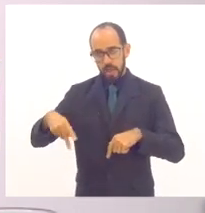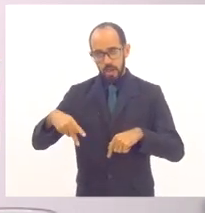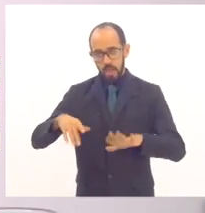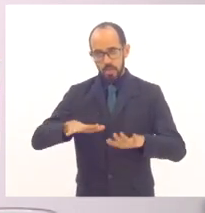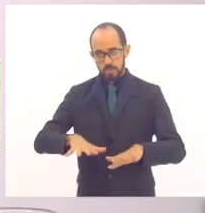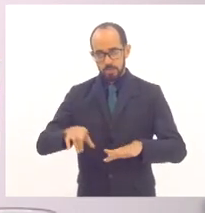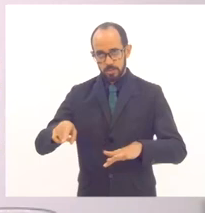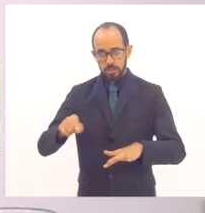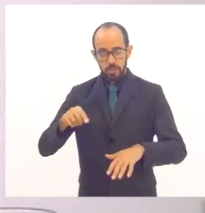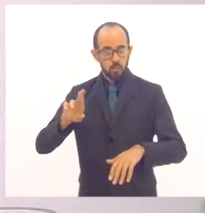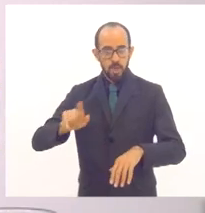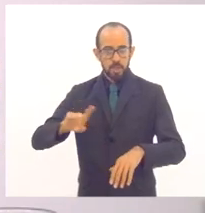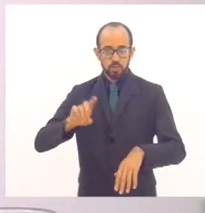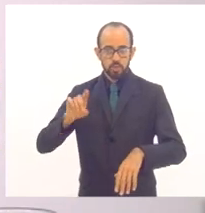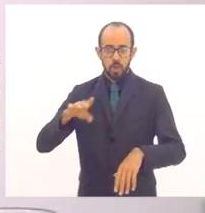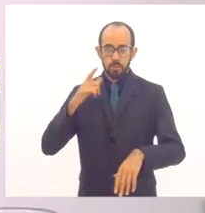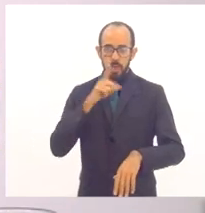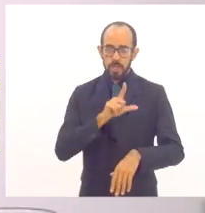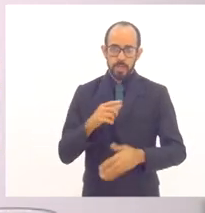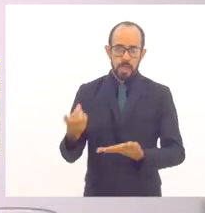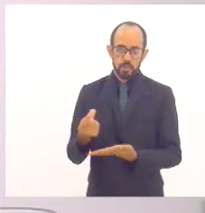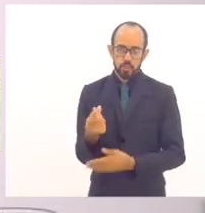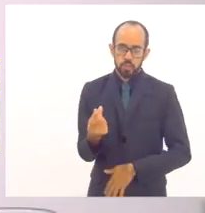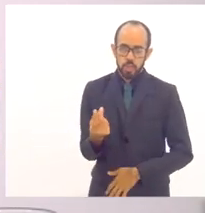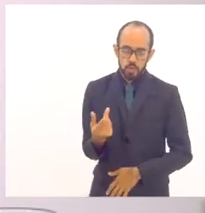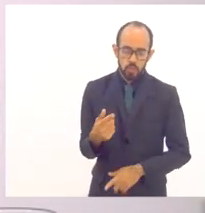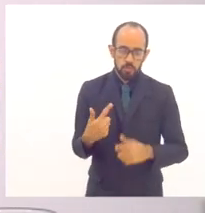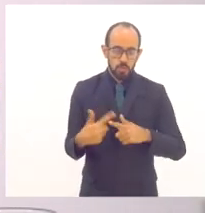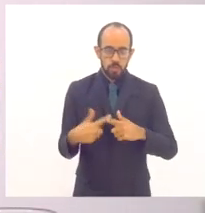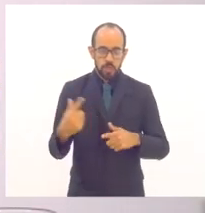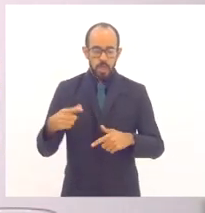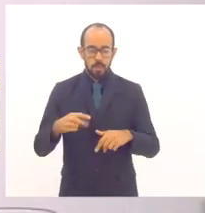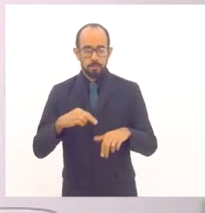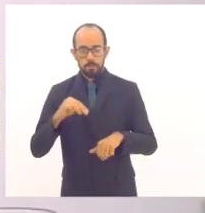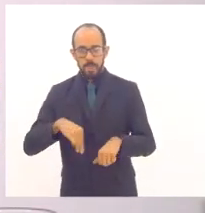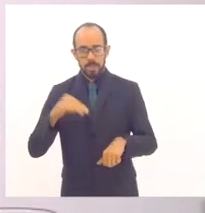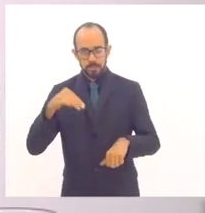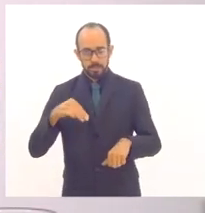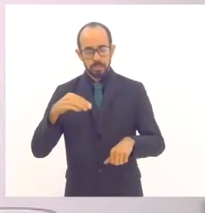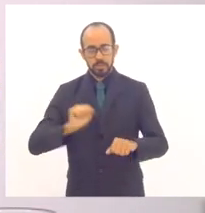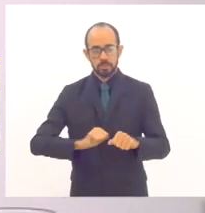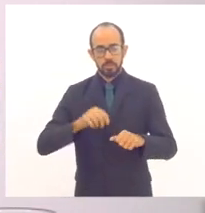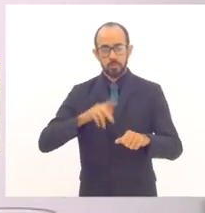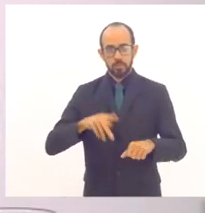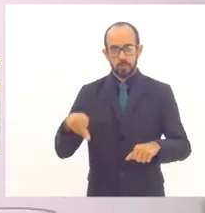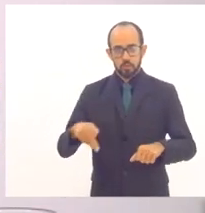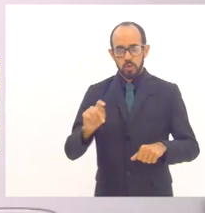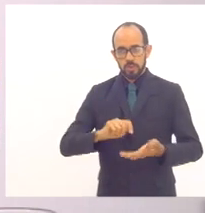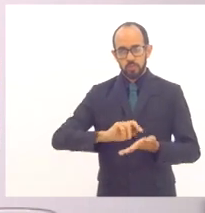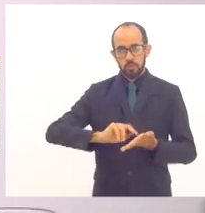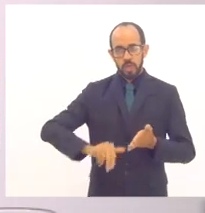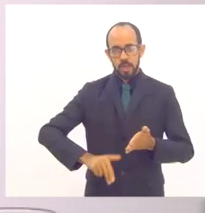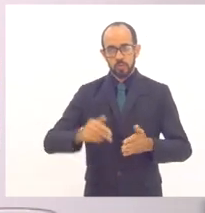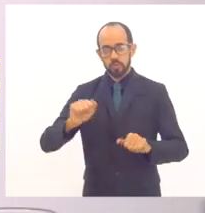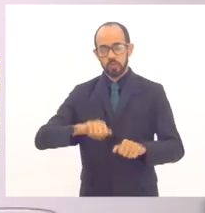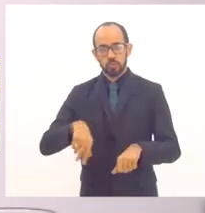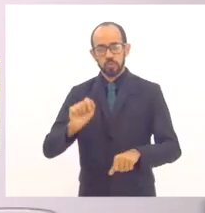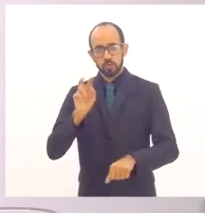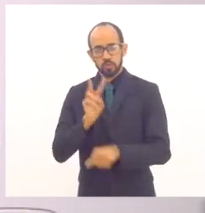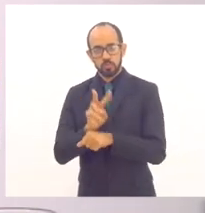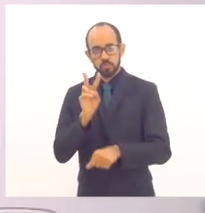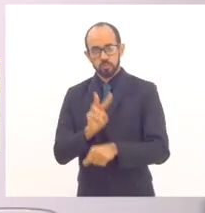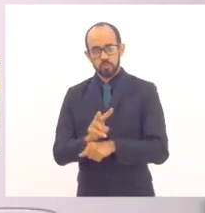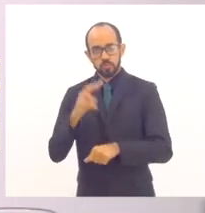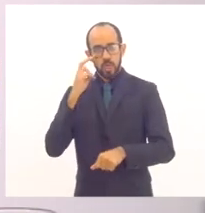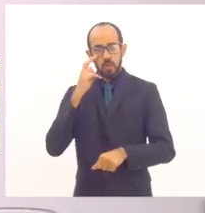para ganhar dinheiro somente, porque mestres e mestras e professores e professoras, detentores da cultura,